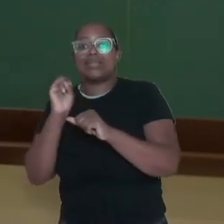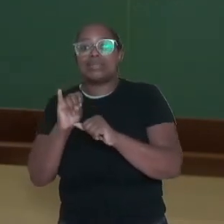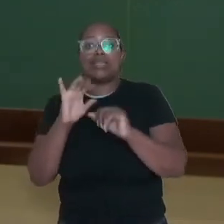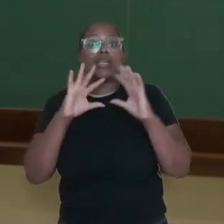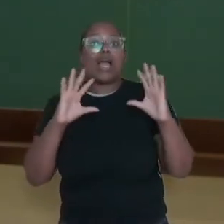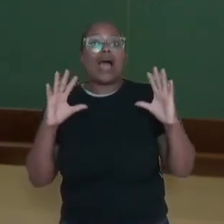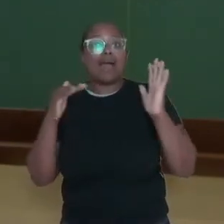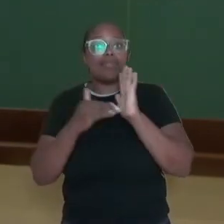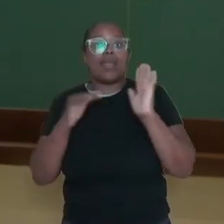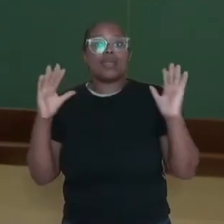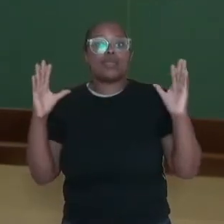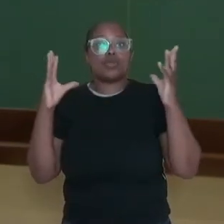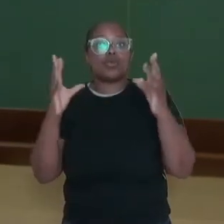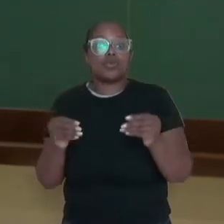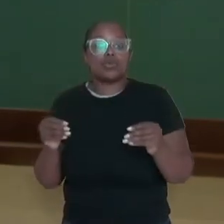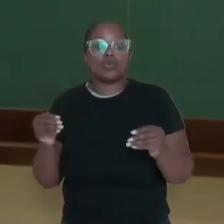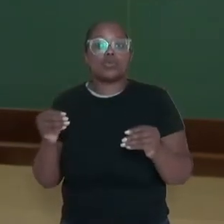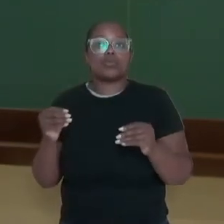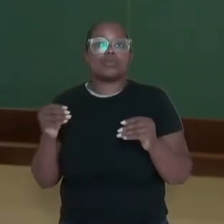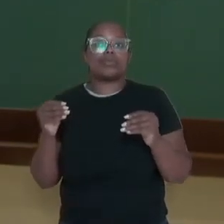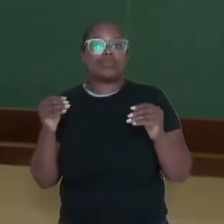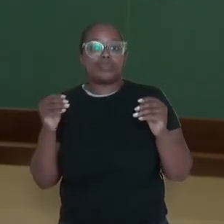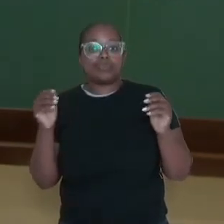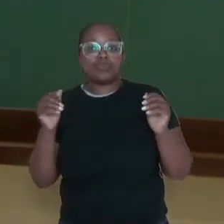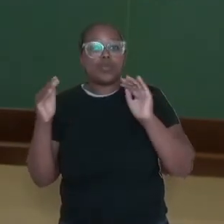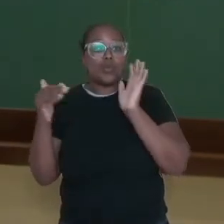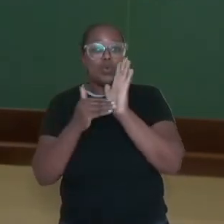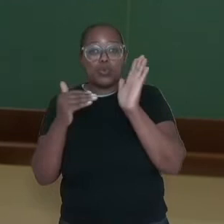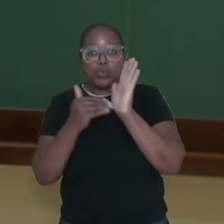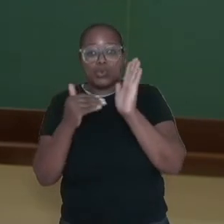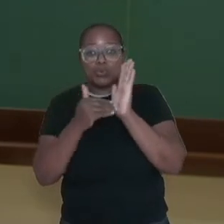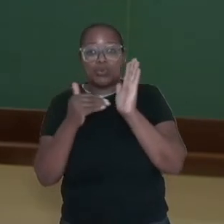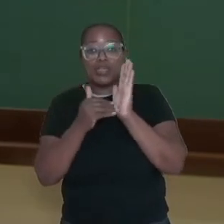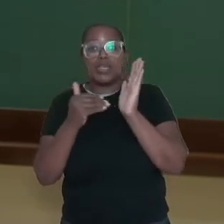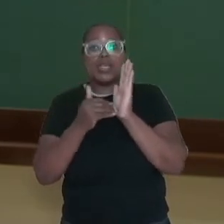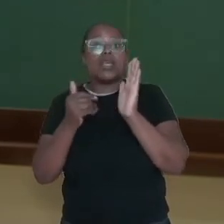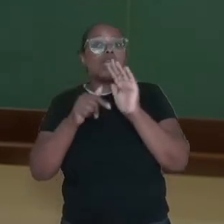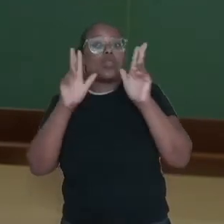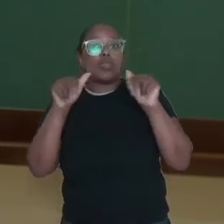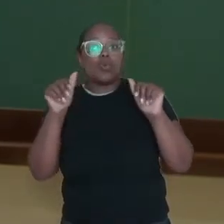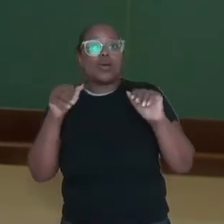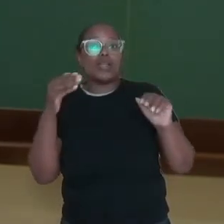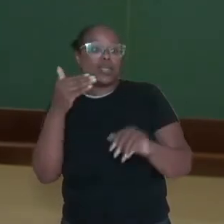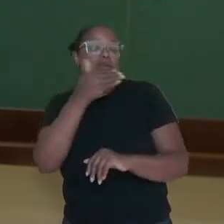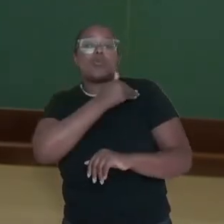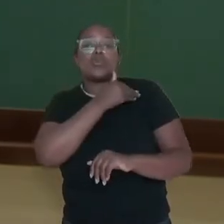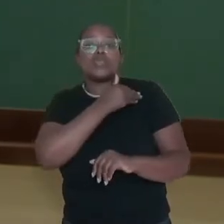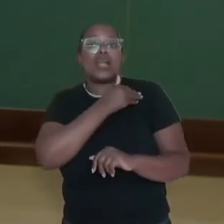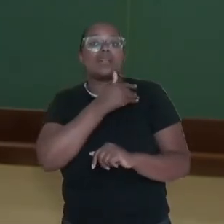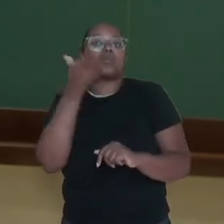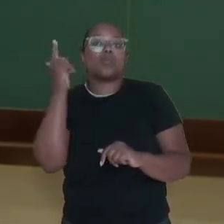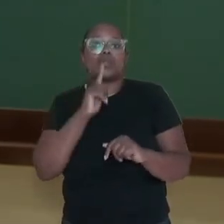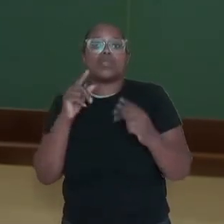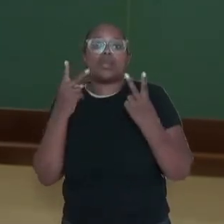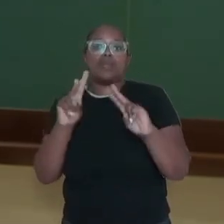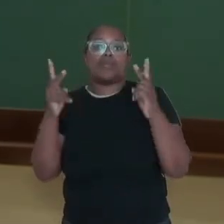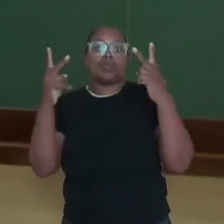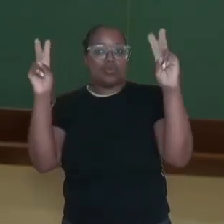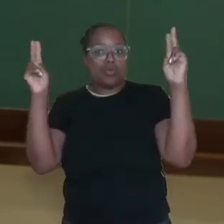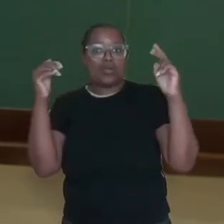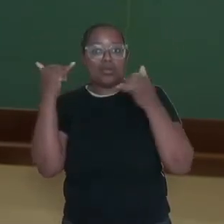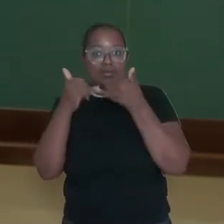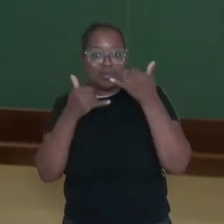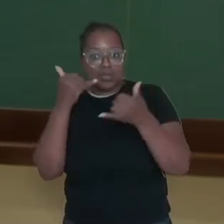que todo mundo, o último que sobrar sem virar Pac-Man, é o vencedor da nossa